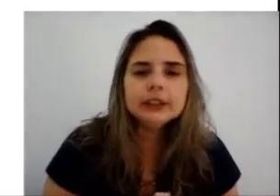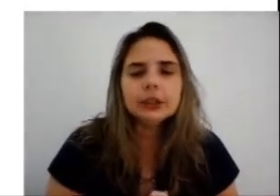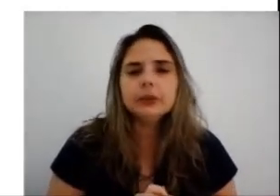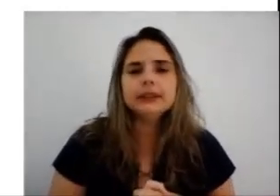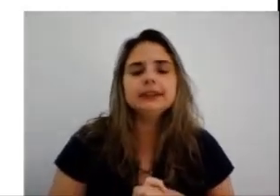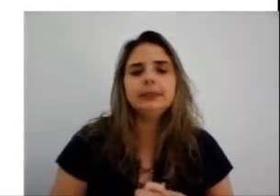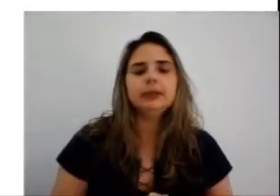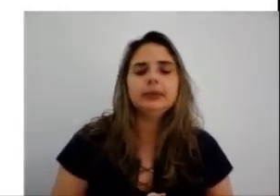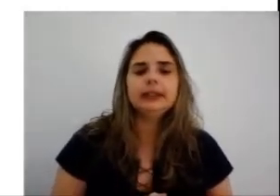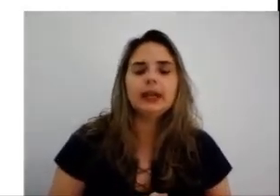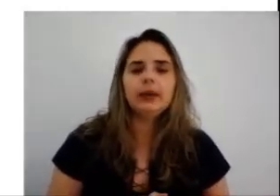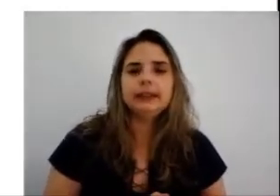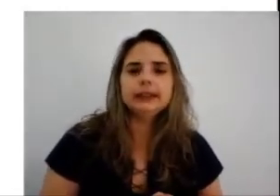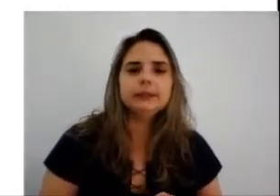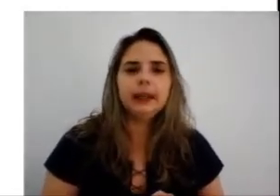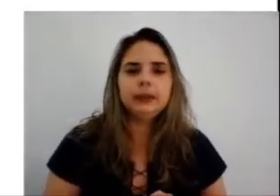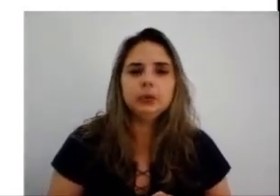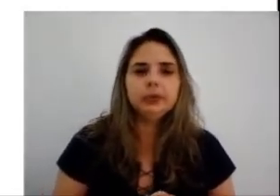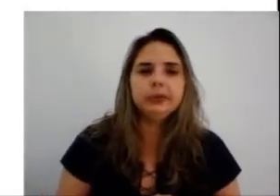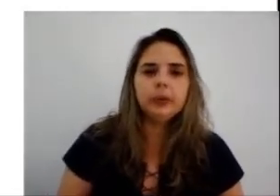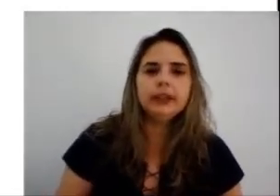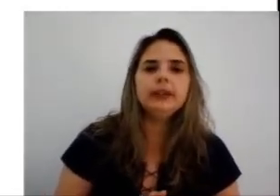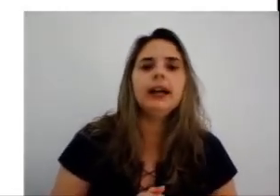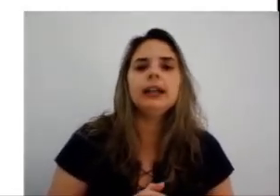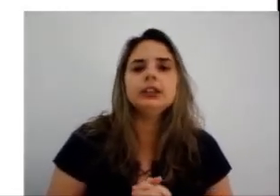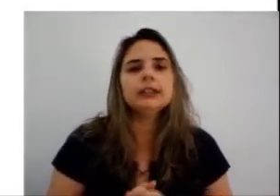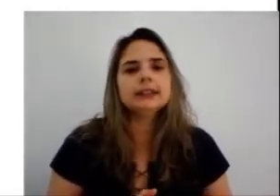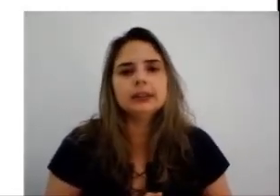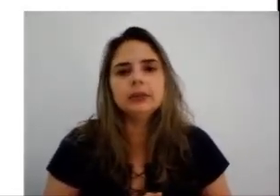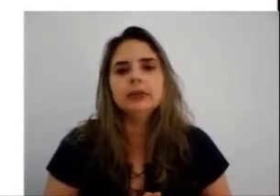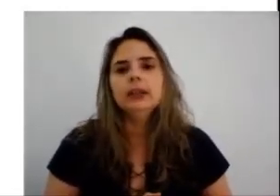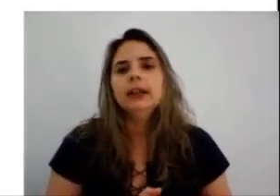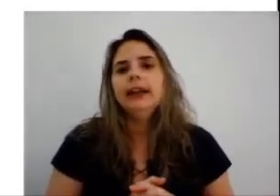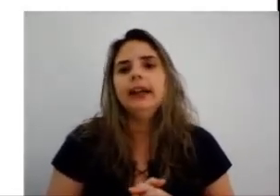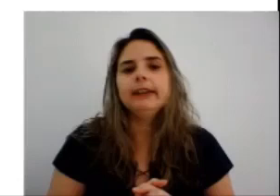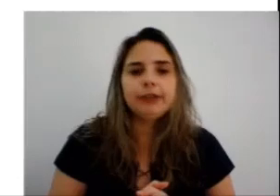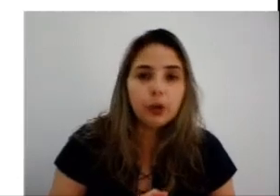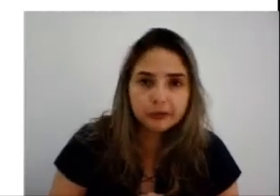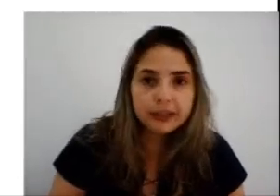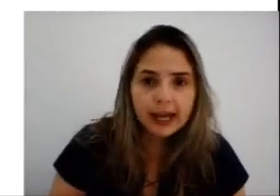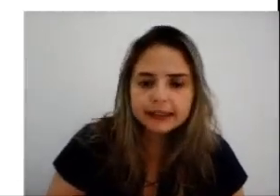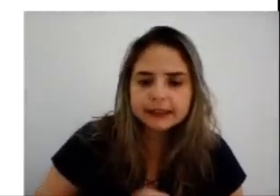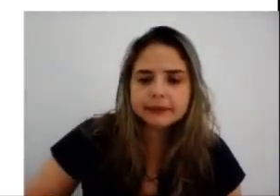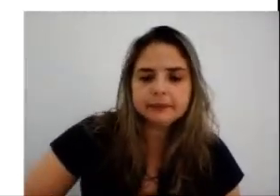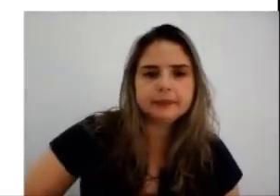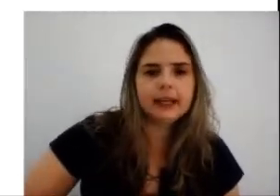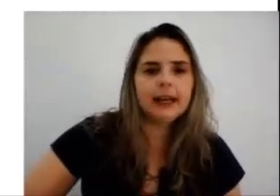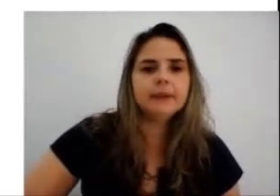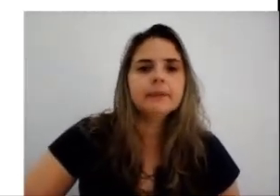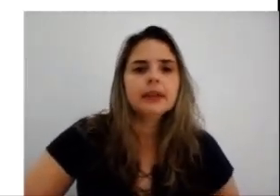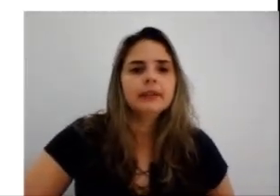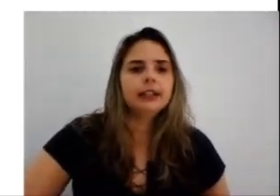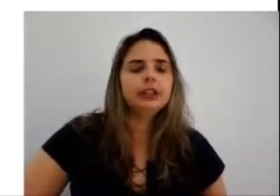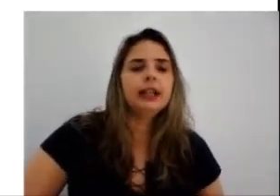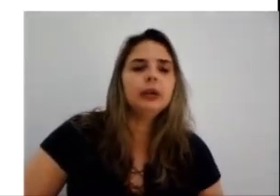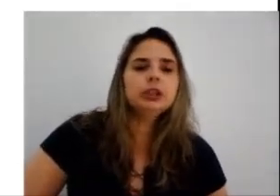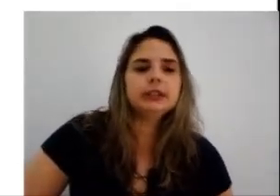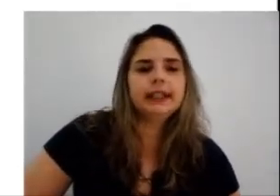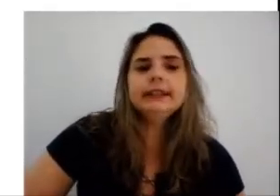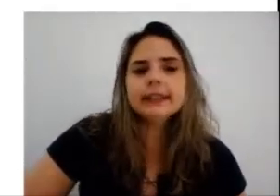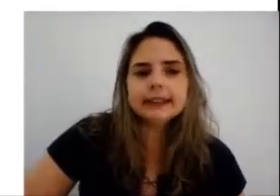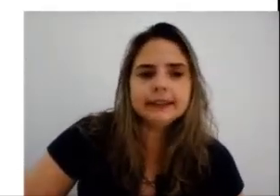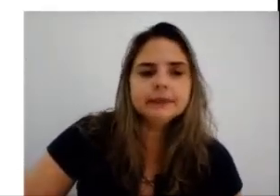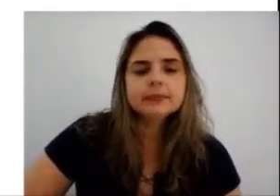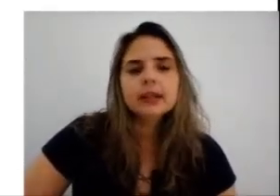Primeiro grande acontecimento em Itaguaí nesse período foi a estação ferroviária, tá? Vai chegar